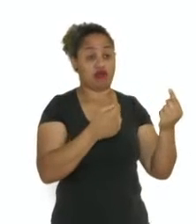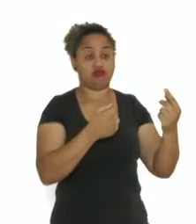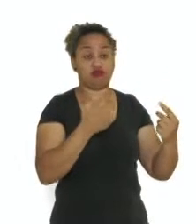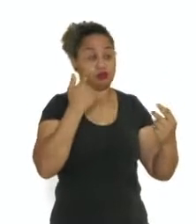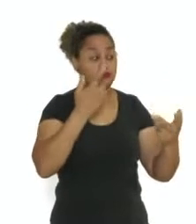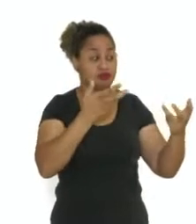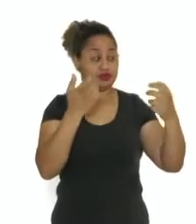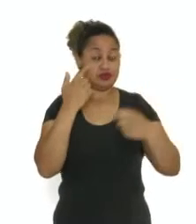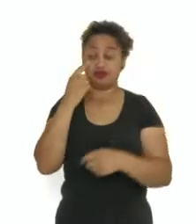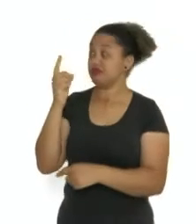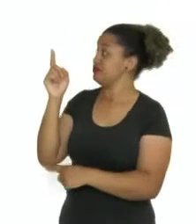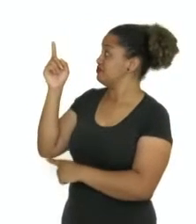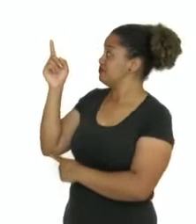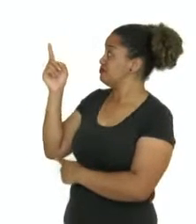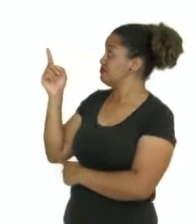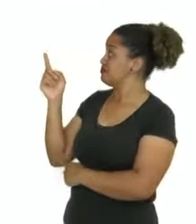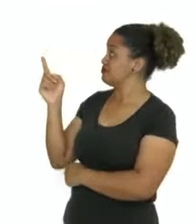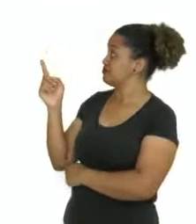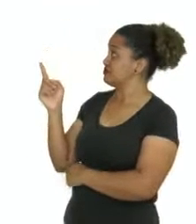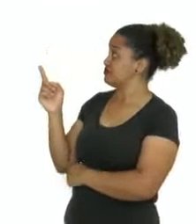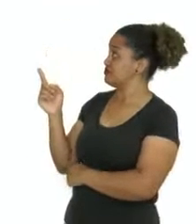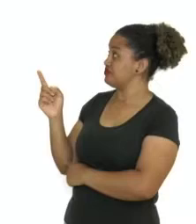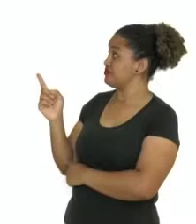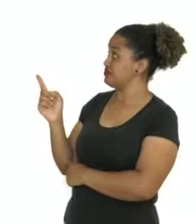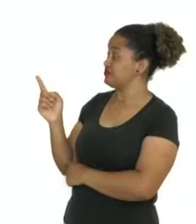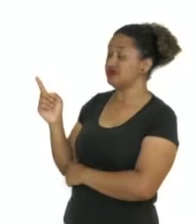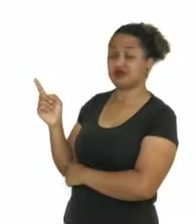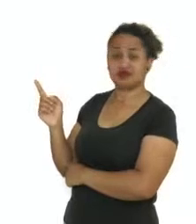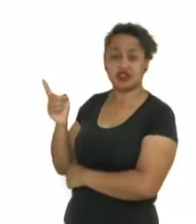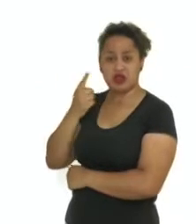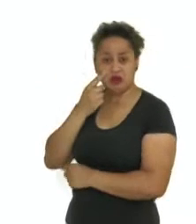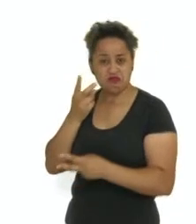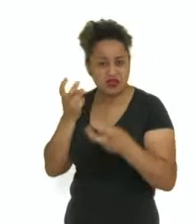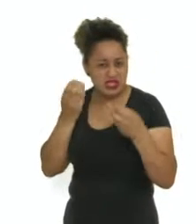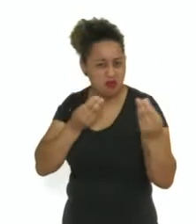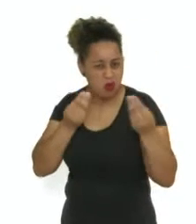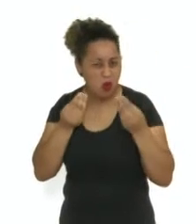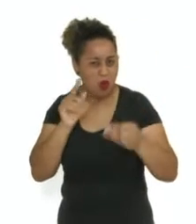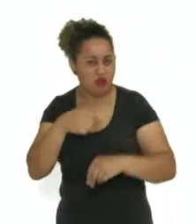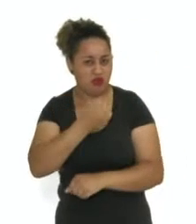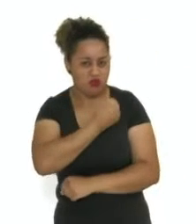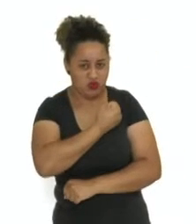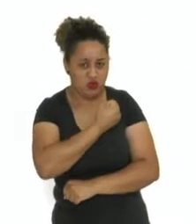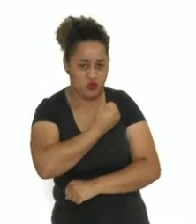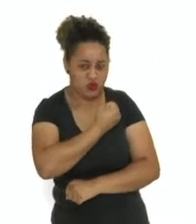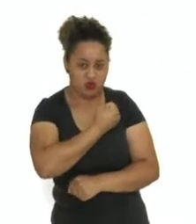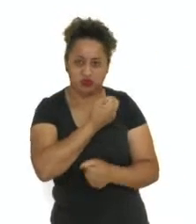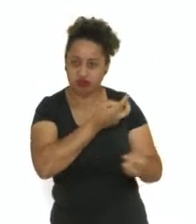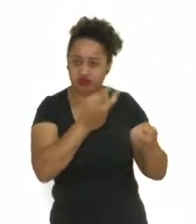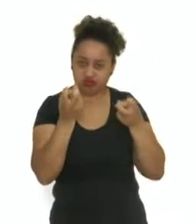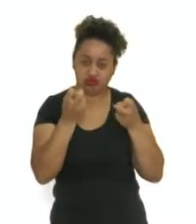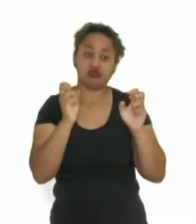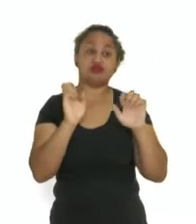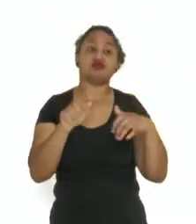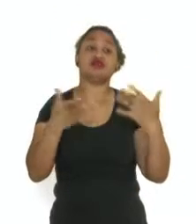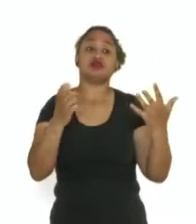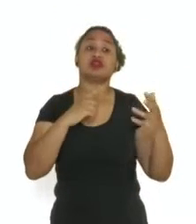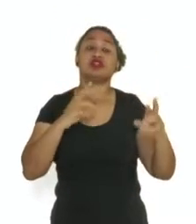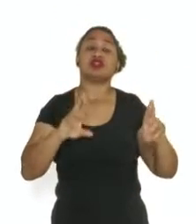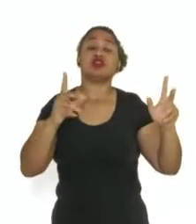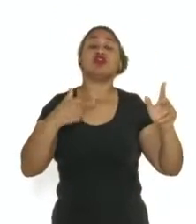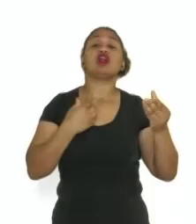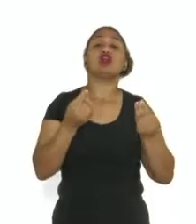ver o artigo 69, cardinal. O seu inciso, número romano, inciso 2, número romano também. Então há uma diferença